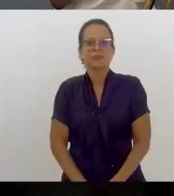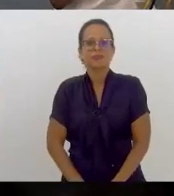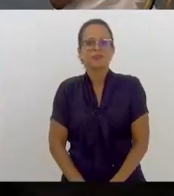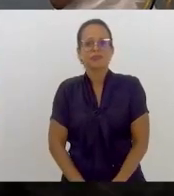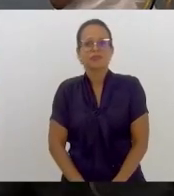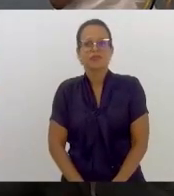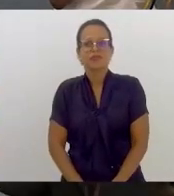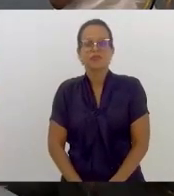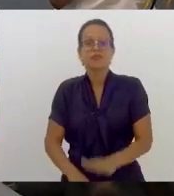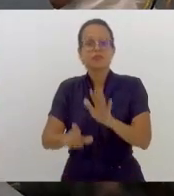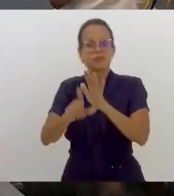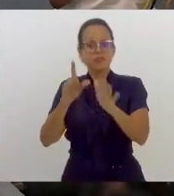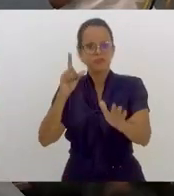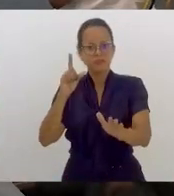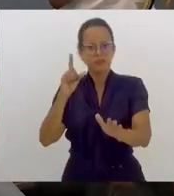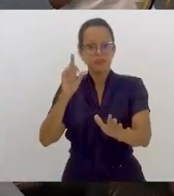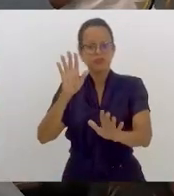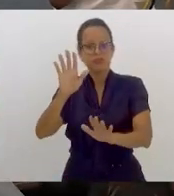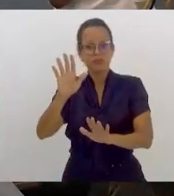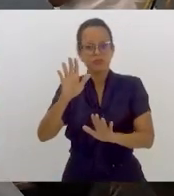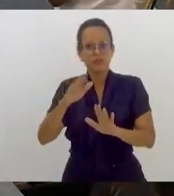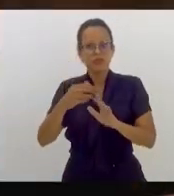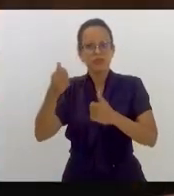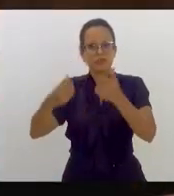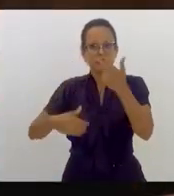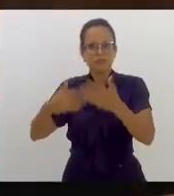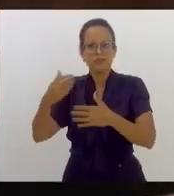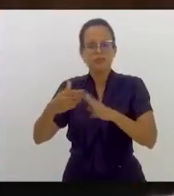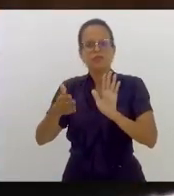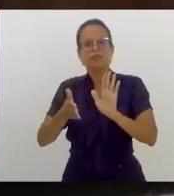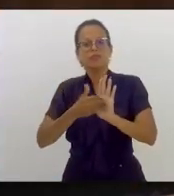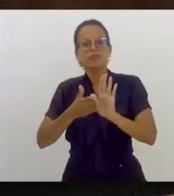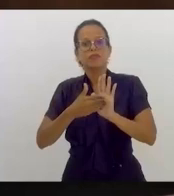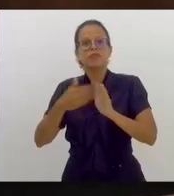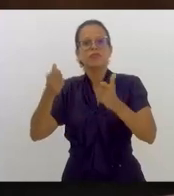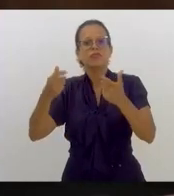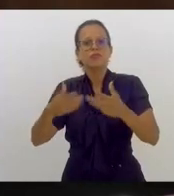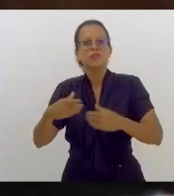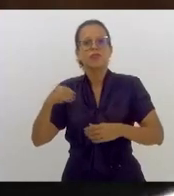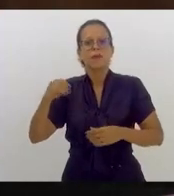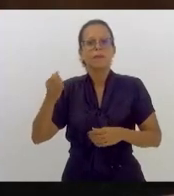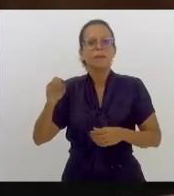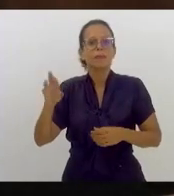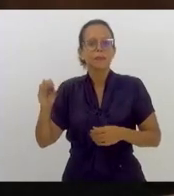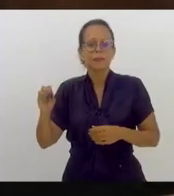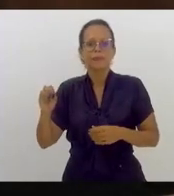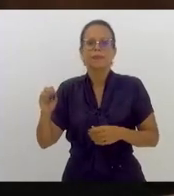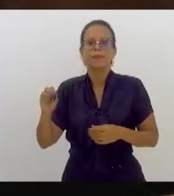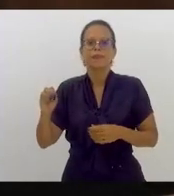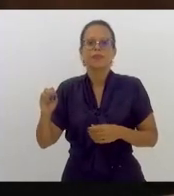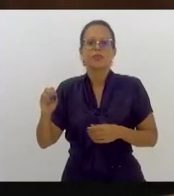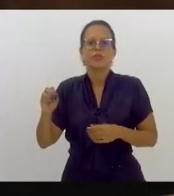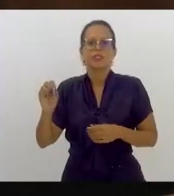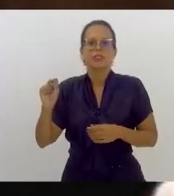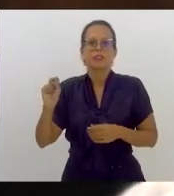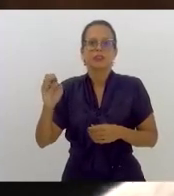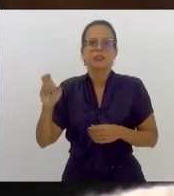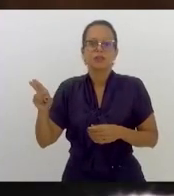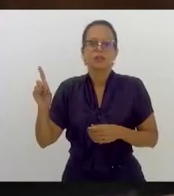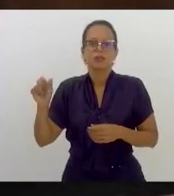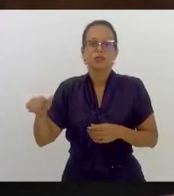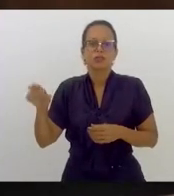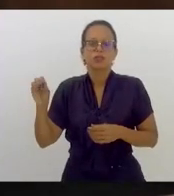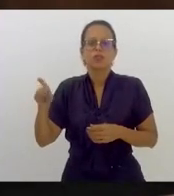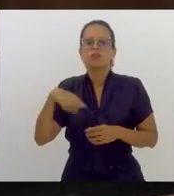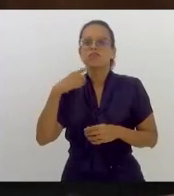Senhor presidente, antes de dar o parecer, eu queria justificar que o deputado Marcelo Seudino, que é presidente da comissão, não está